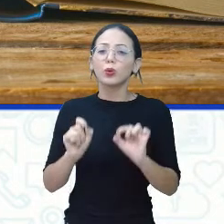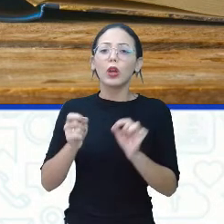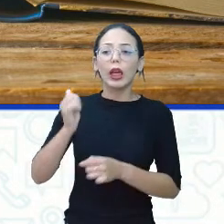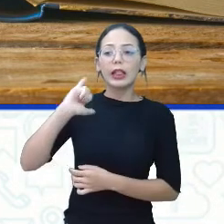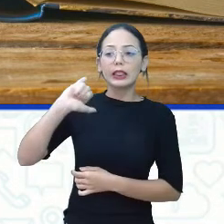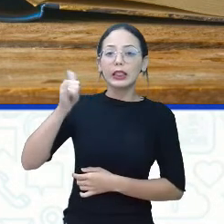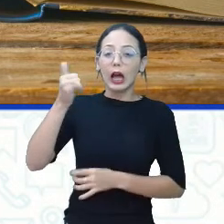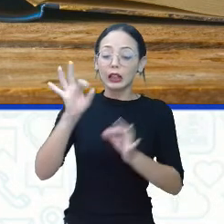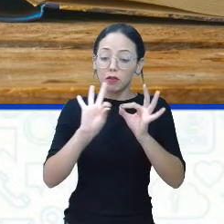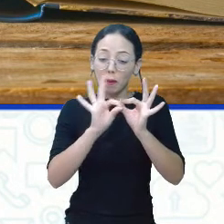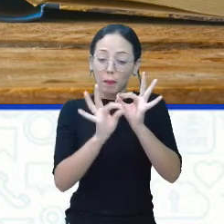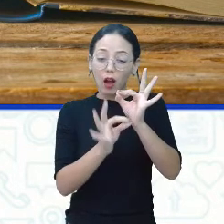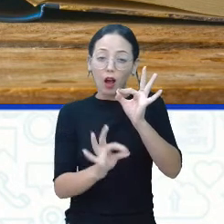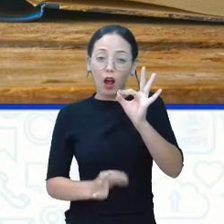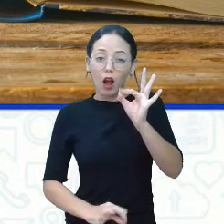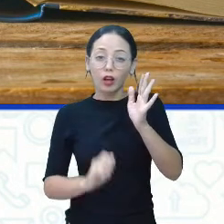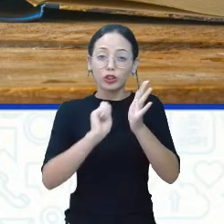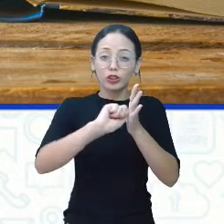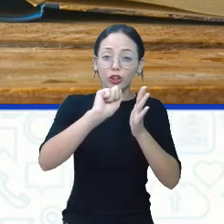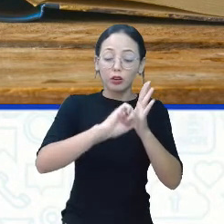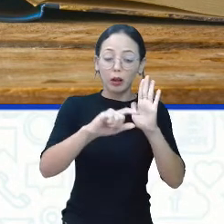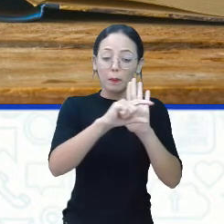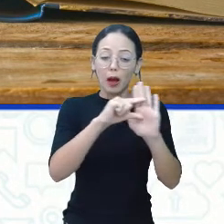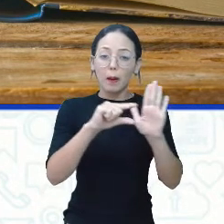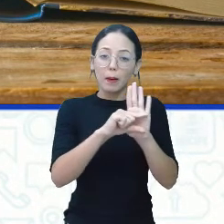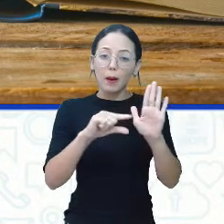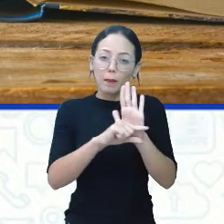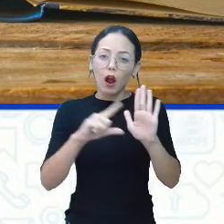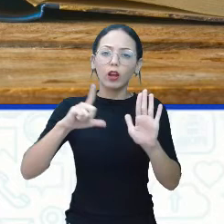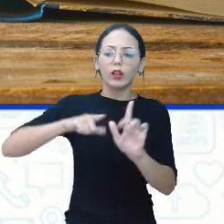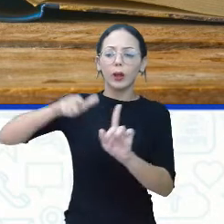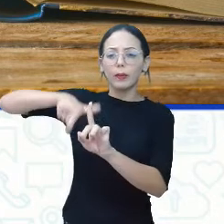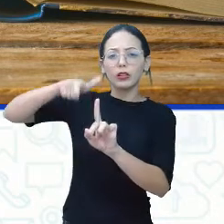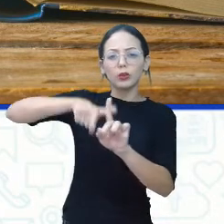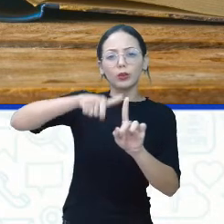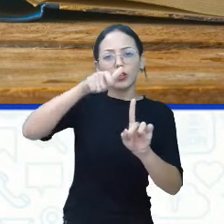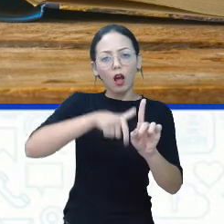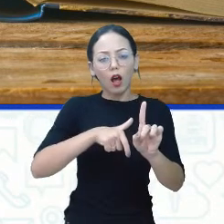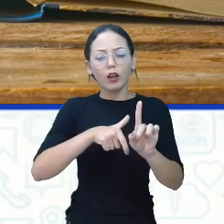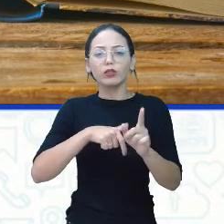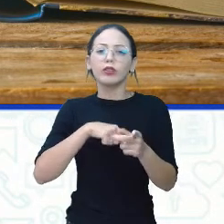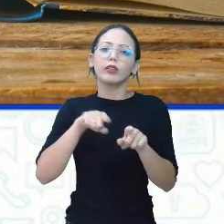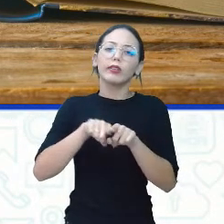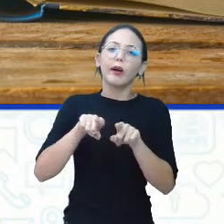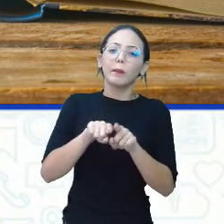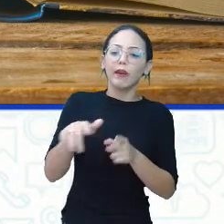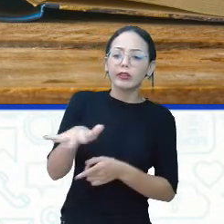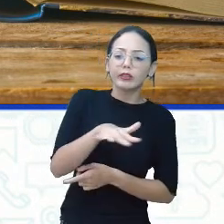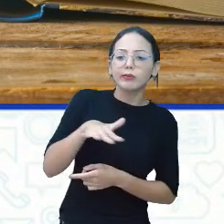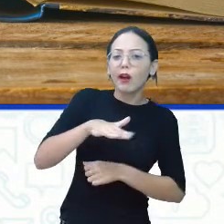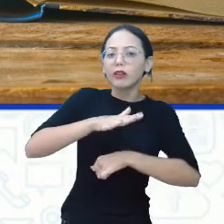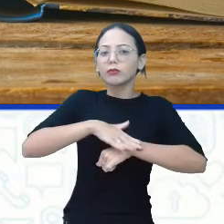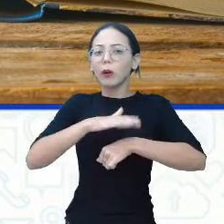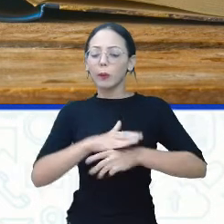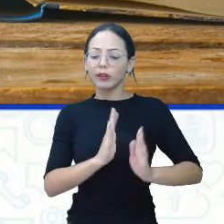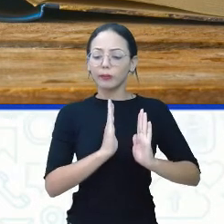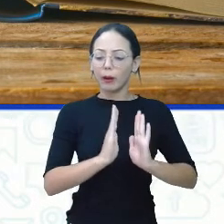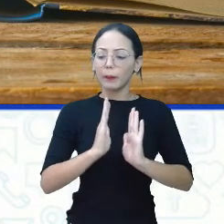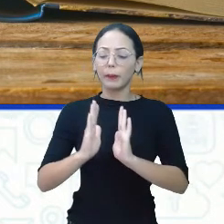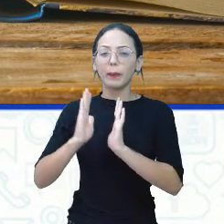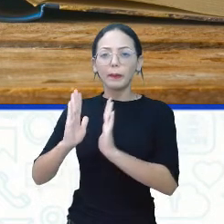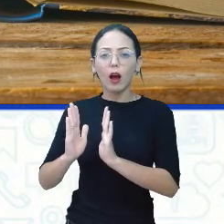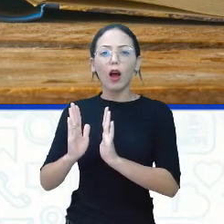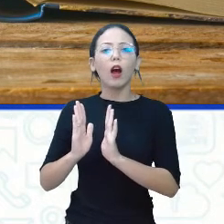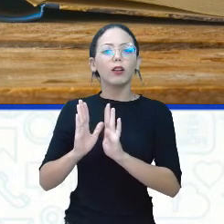narrativa longa, escrita em prosa, com a presença de personagens, com a presença de espaço, tempo delimitado,